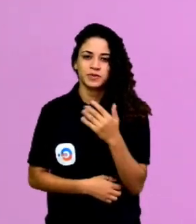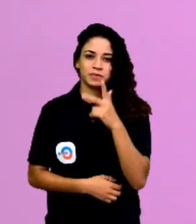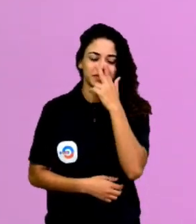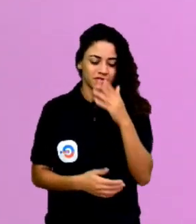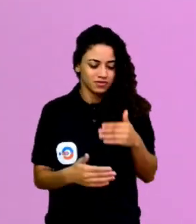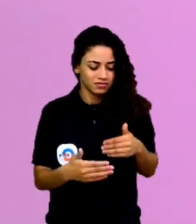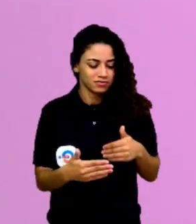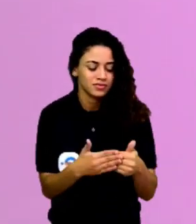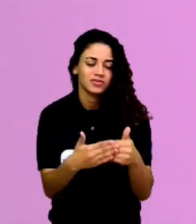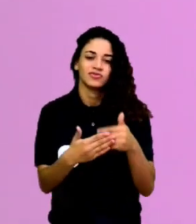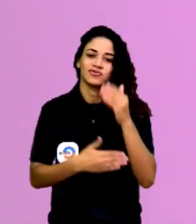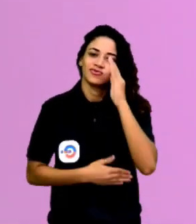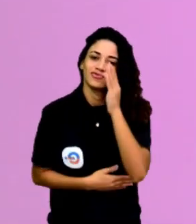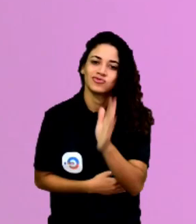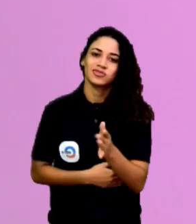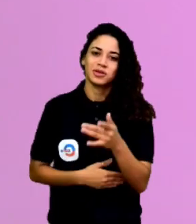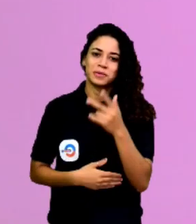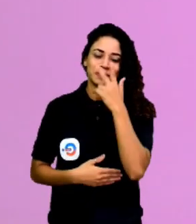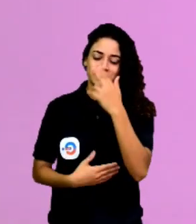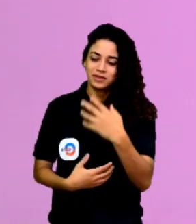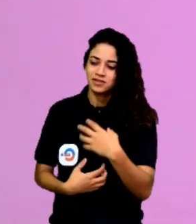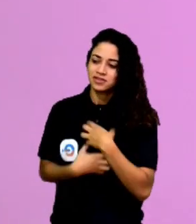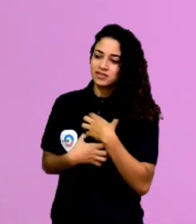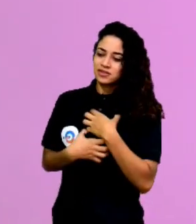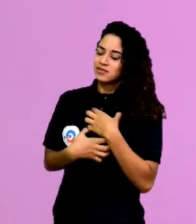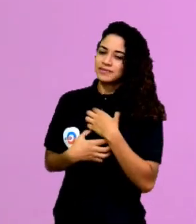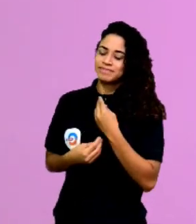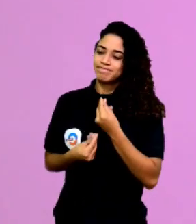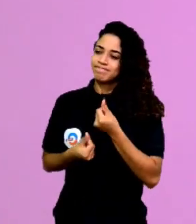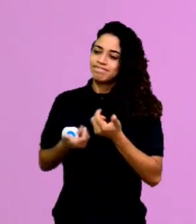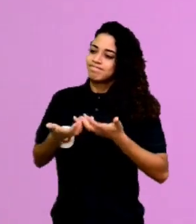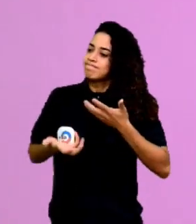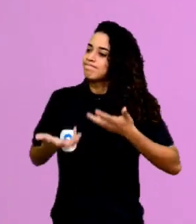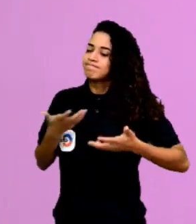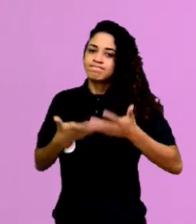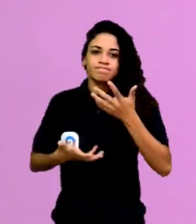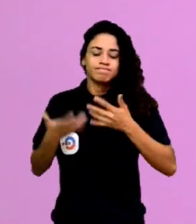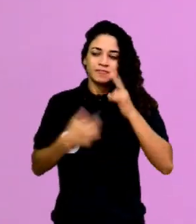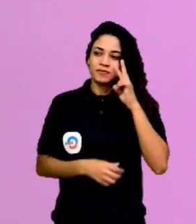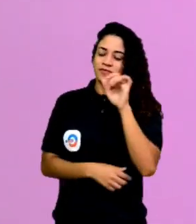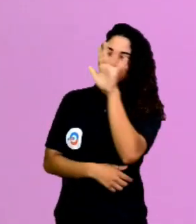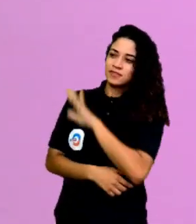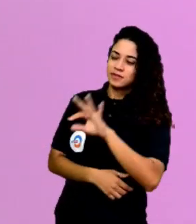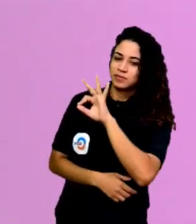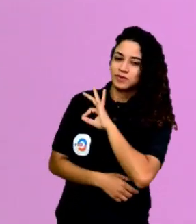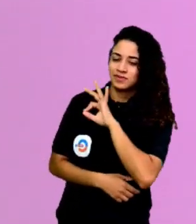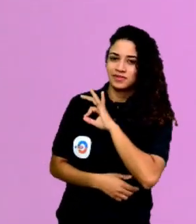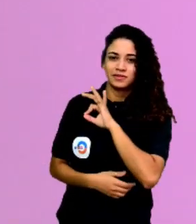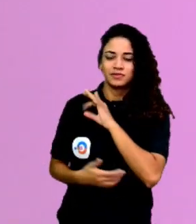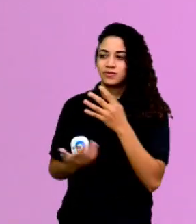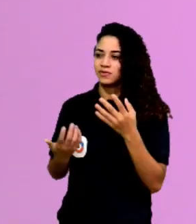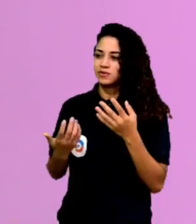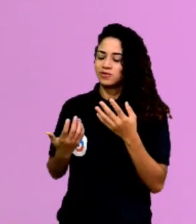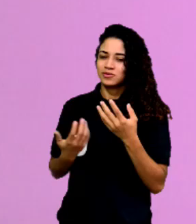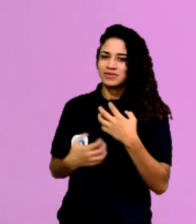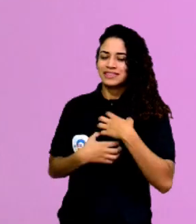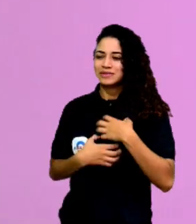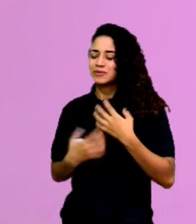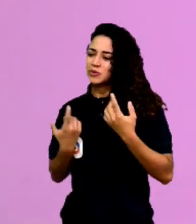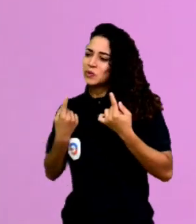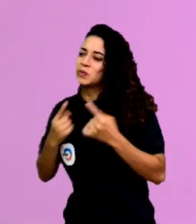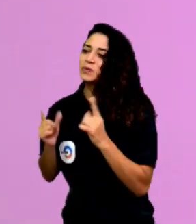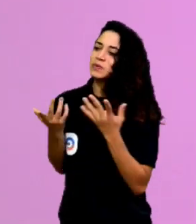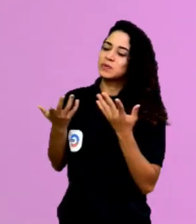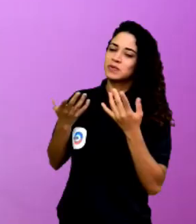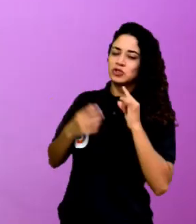últimos momentos, e gera um... Sabe, quando vejo a cara do policial, um sentimento de revolta,